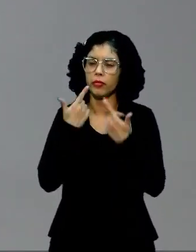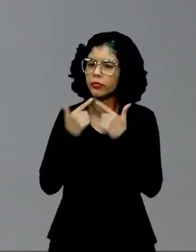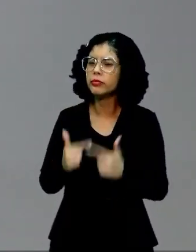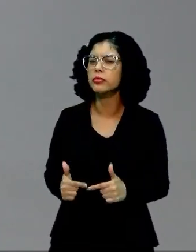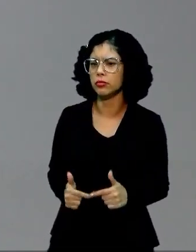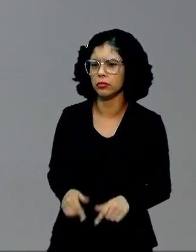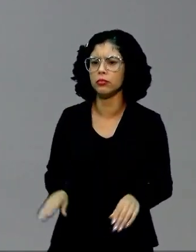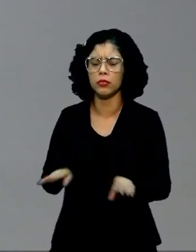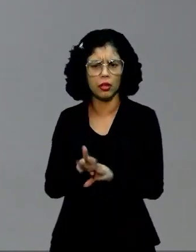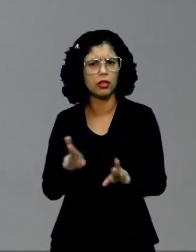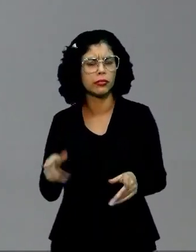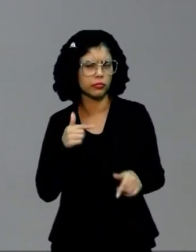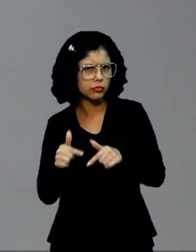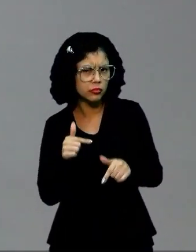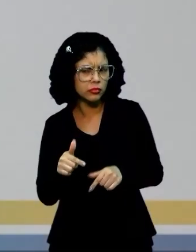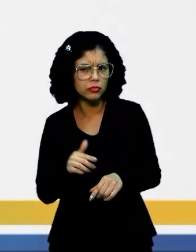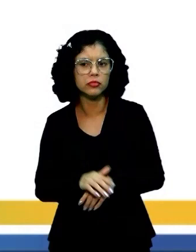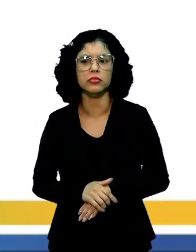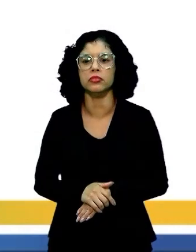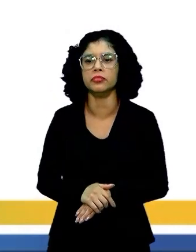linguístico ali sendo trabalhado.